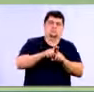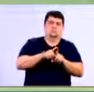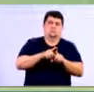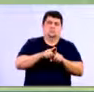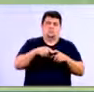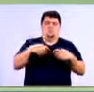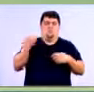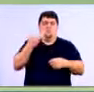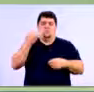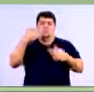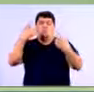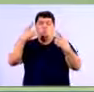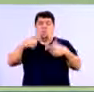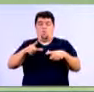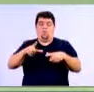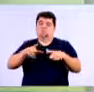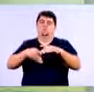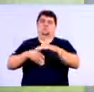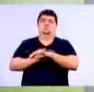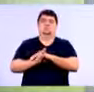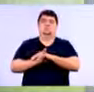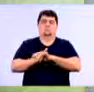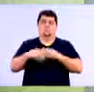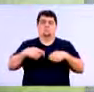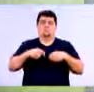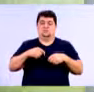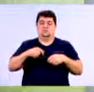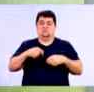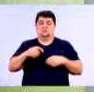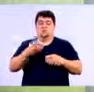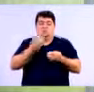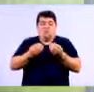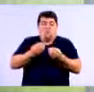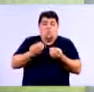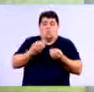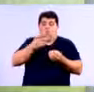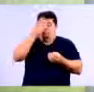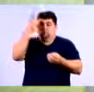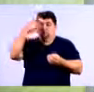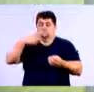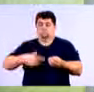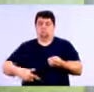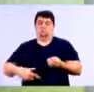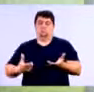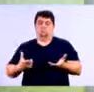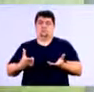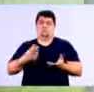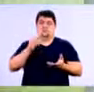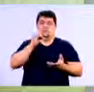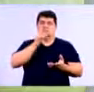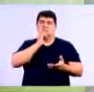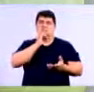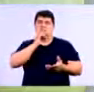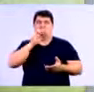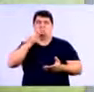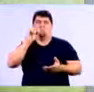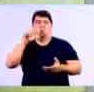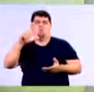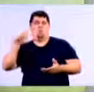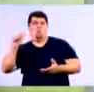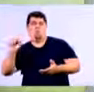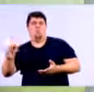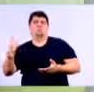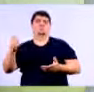você vai aplicar, mas depende do tipo de perfil de investidor que você é. Então, se você vai aplicar em bolsa, fundo de